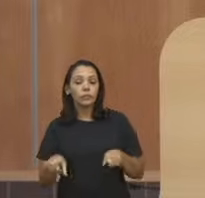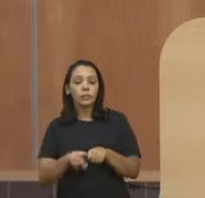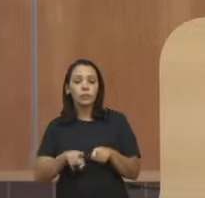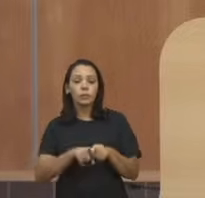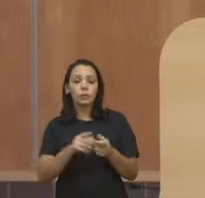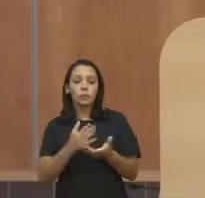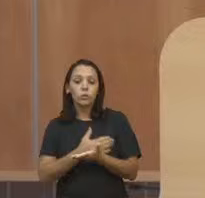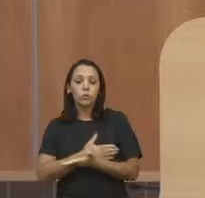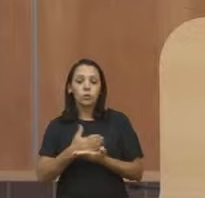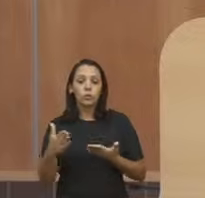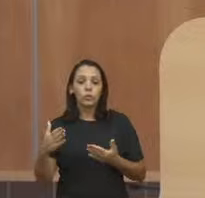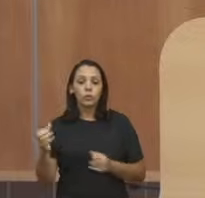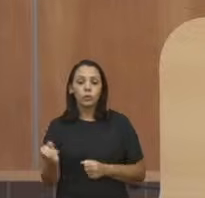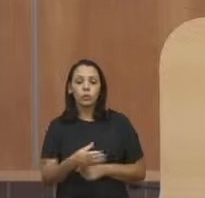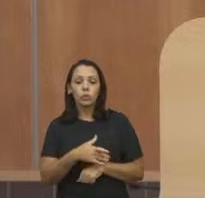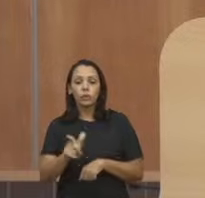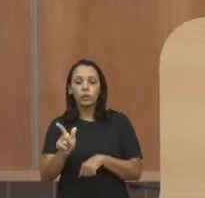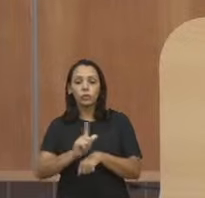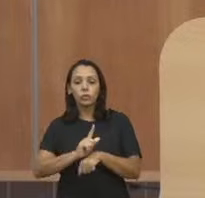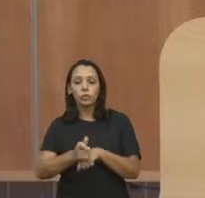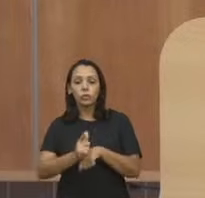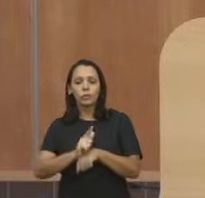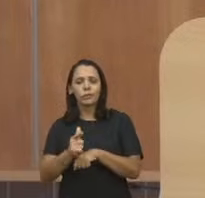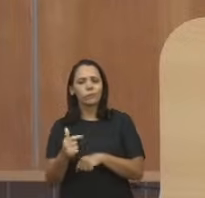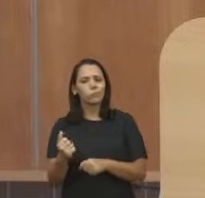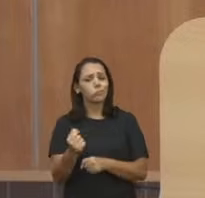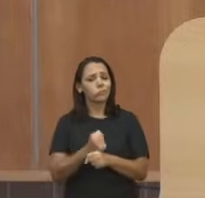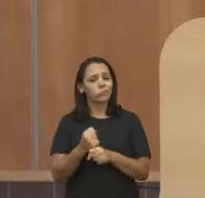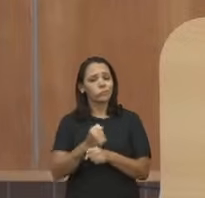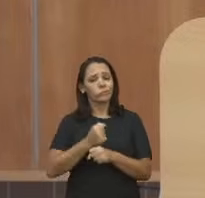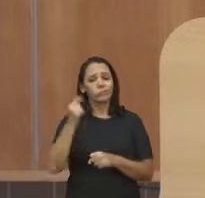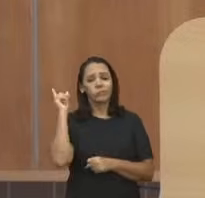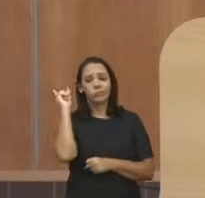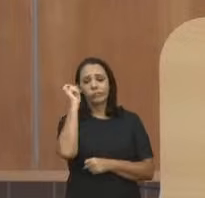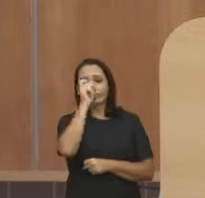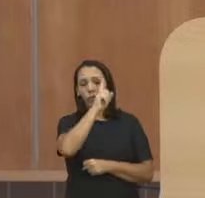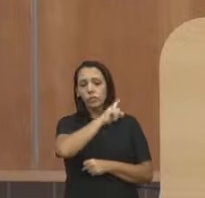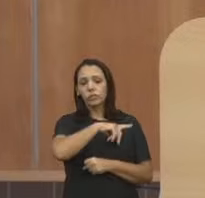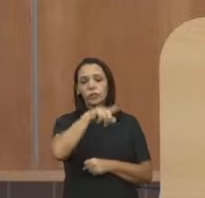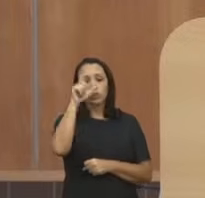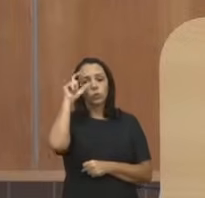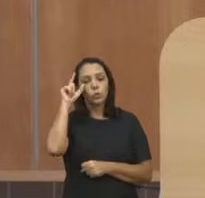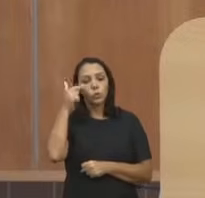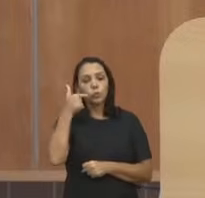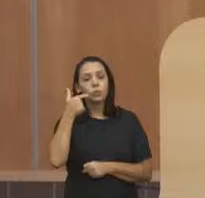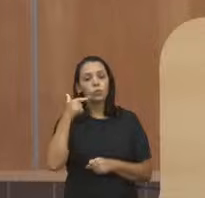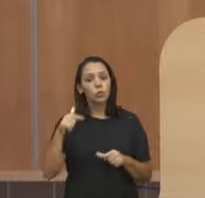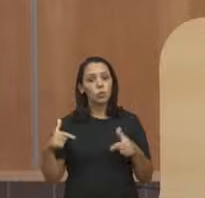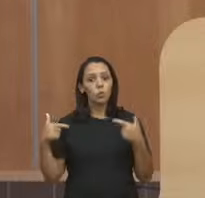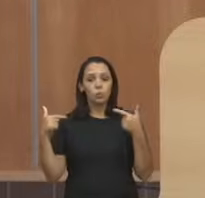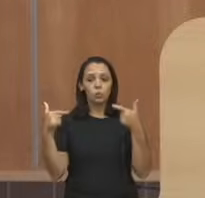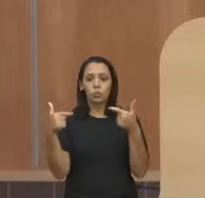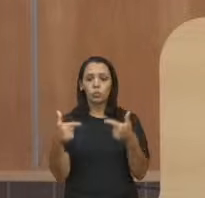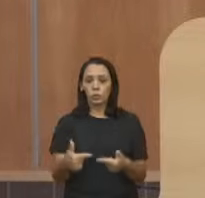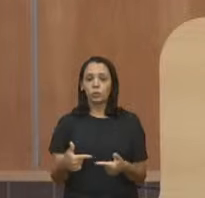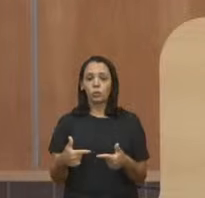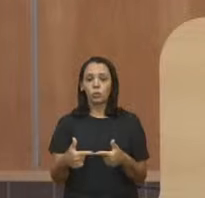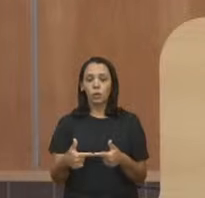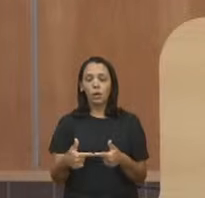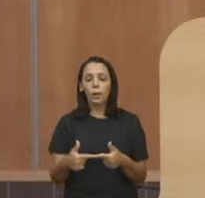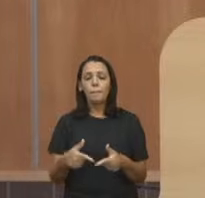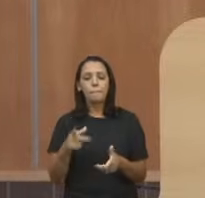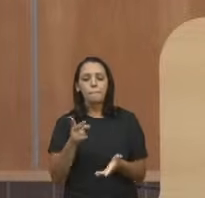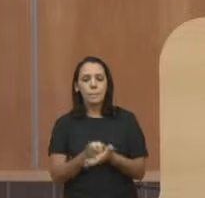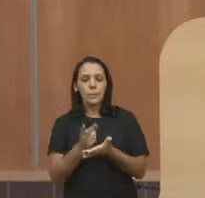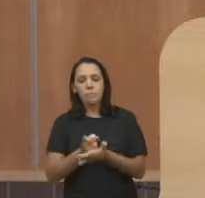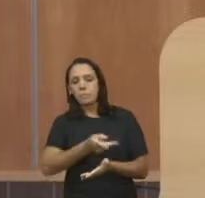começando praticamente uma nova gestão, um ano difícil que o prefeito Celso Florencio enfrentou, por mais que muitos dizem aqui